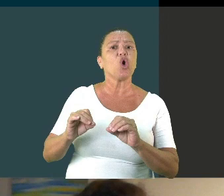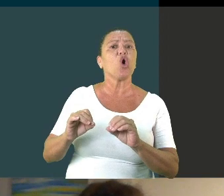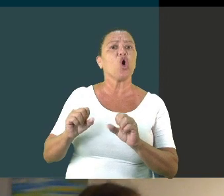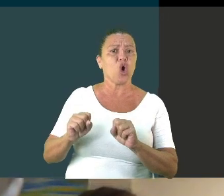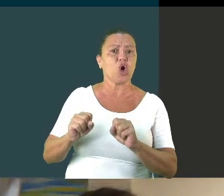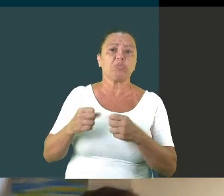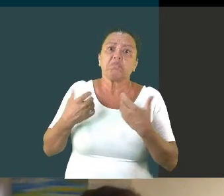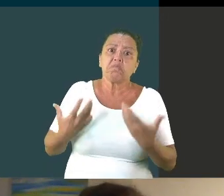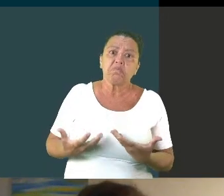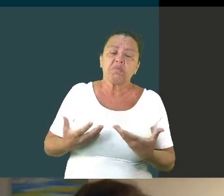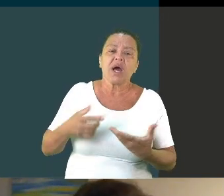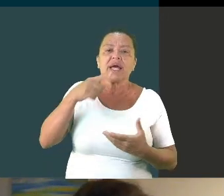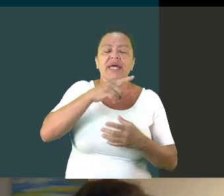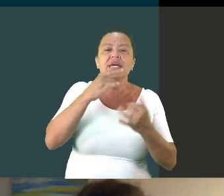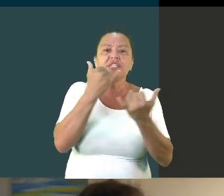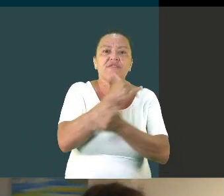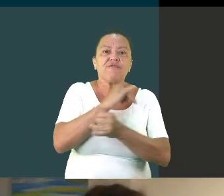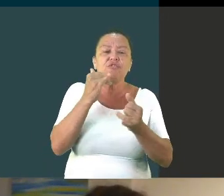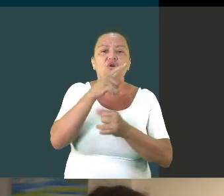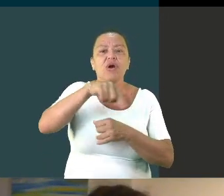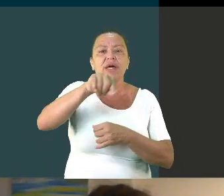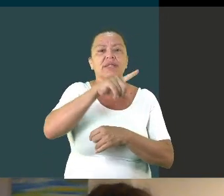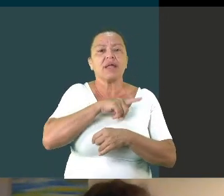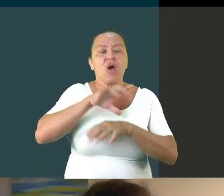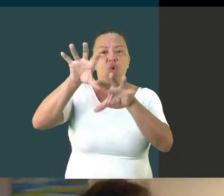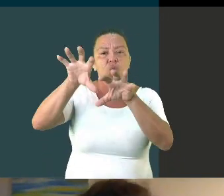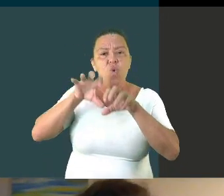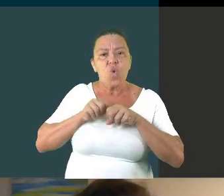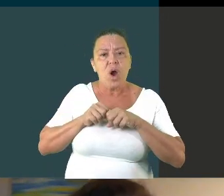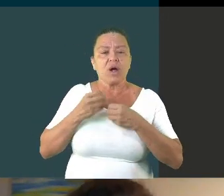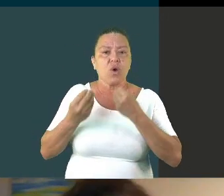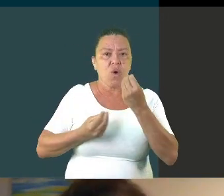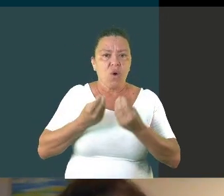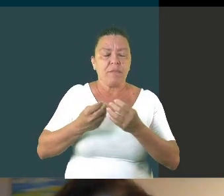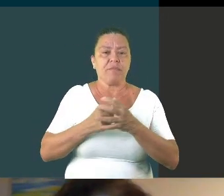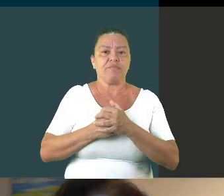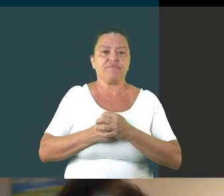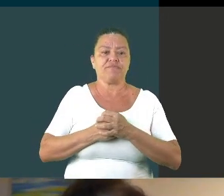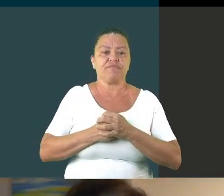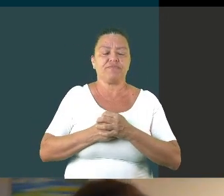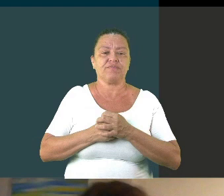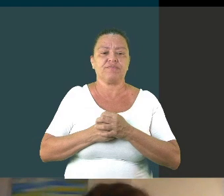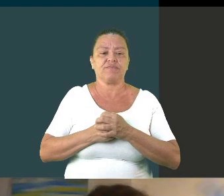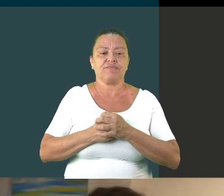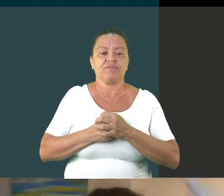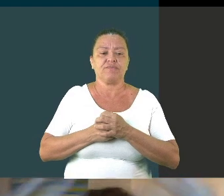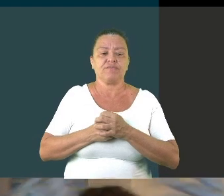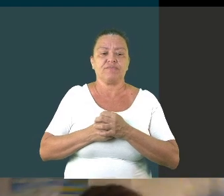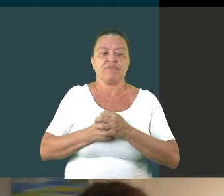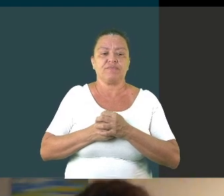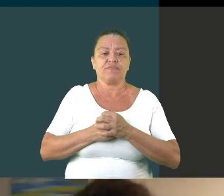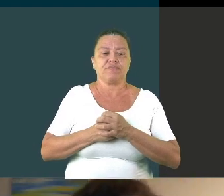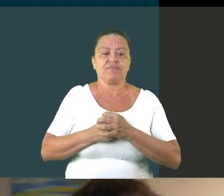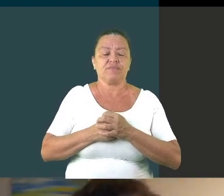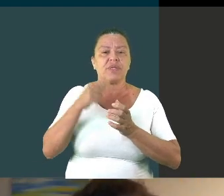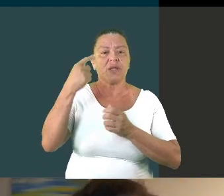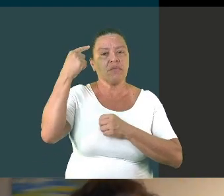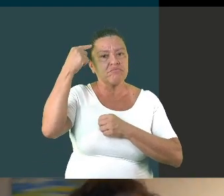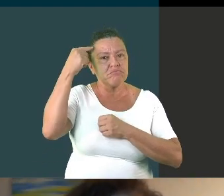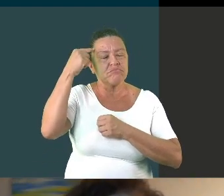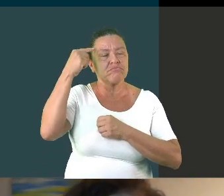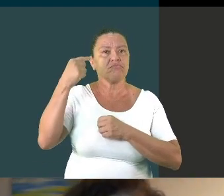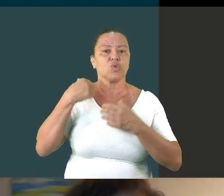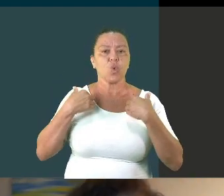os chakras, que esse fluido é absorvido, que ele entra em nosso complexo, nesse